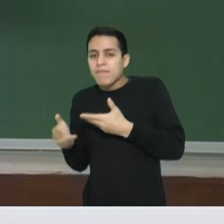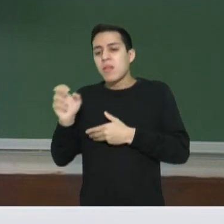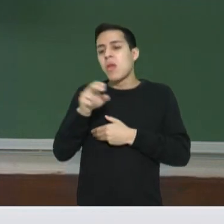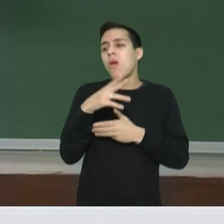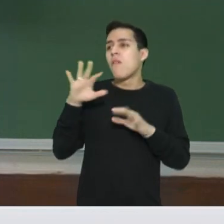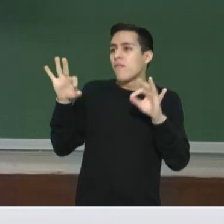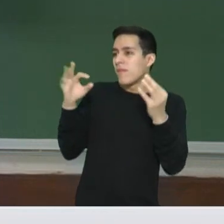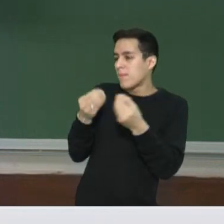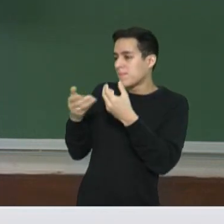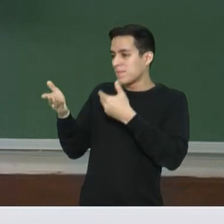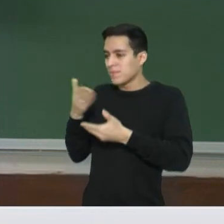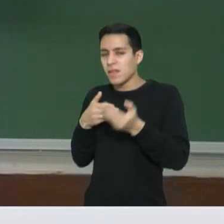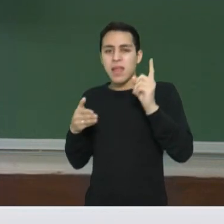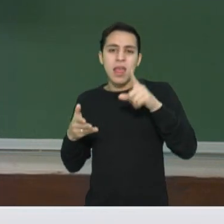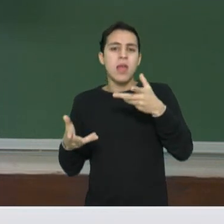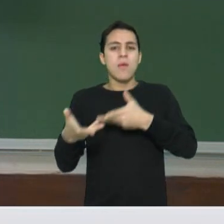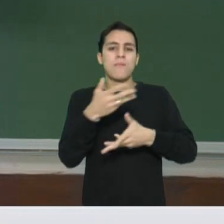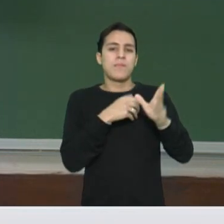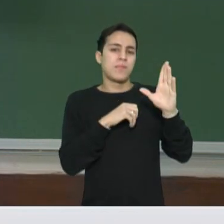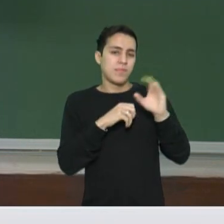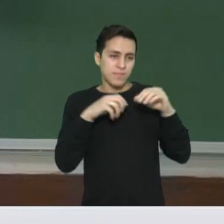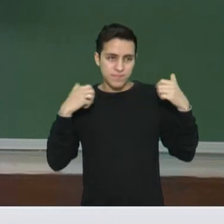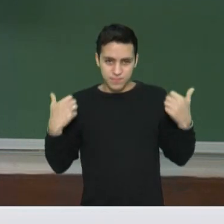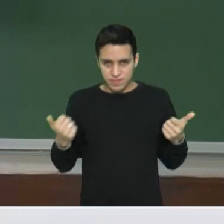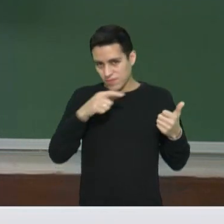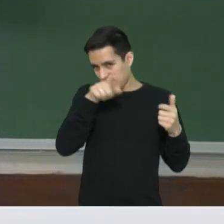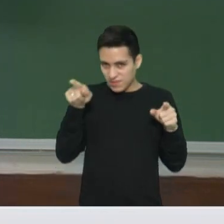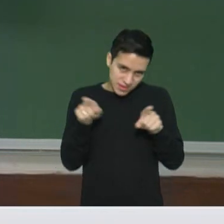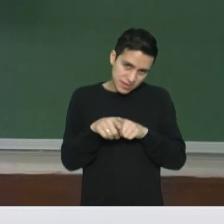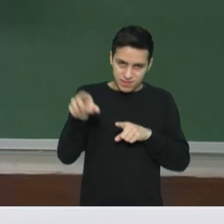da família, né? Vamos compartilhar conhecimento. E você